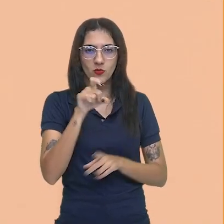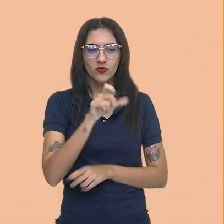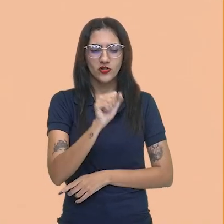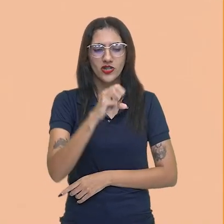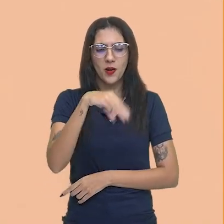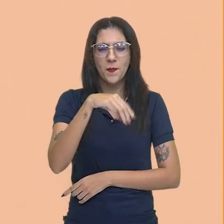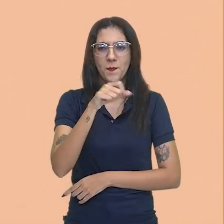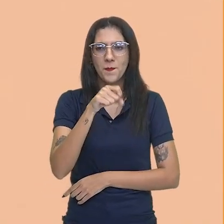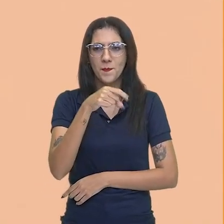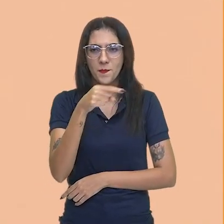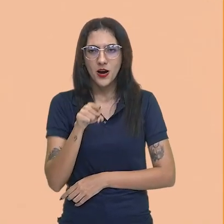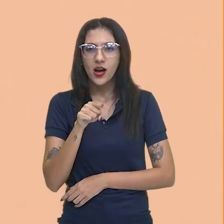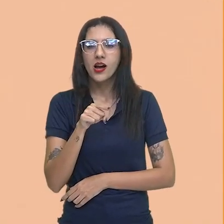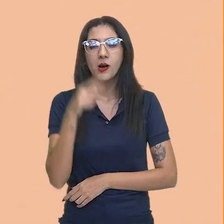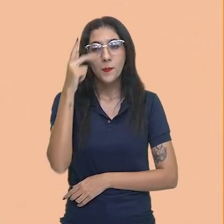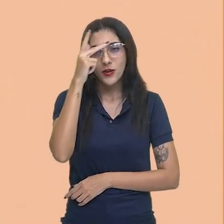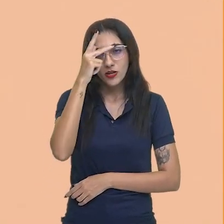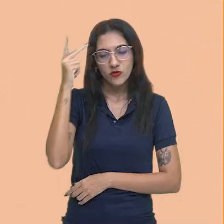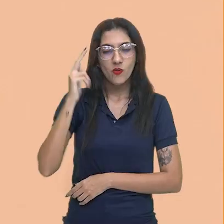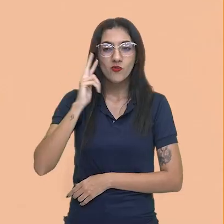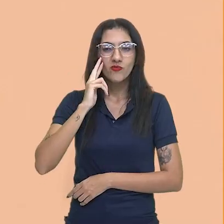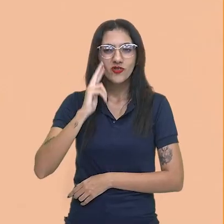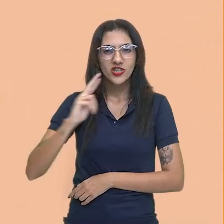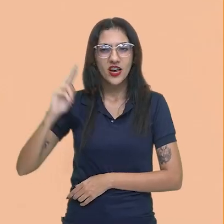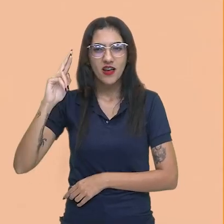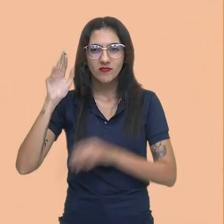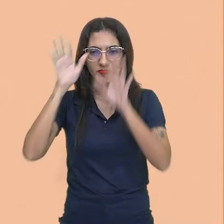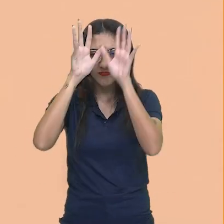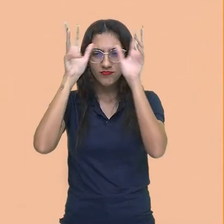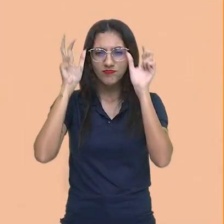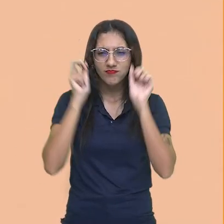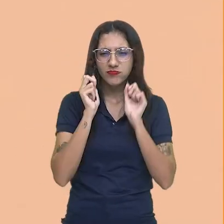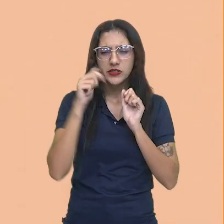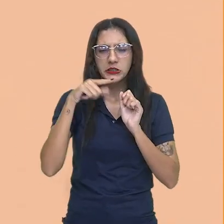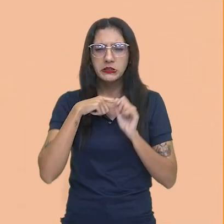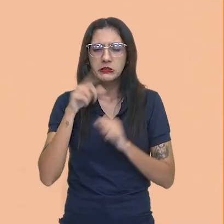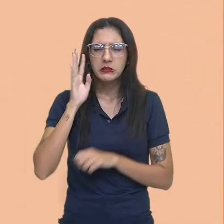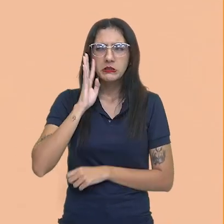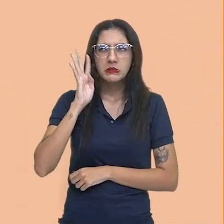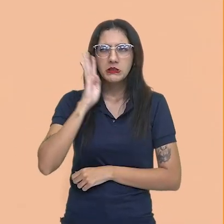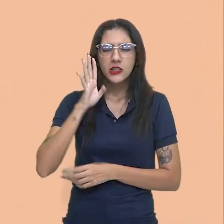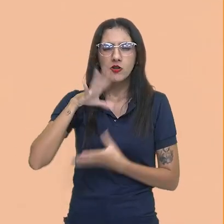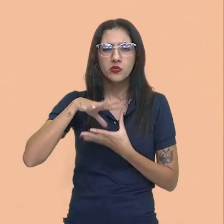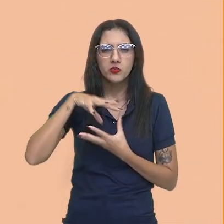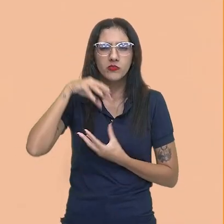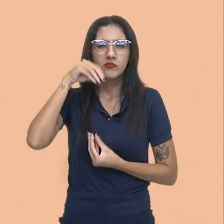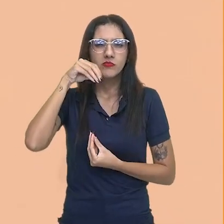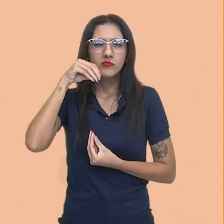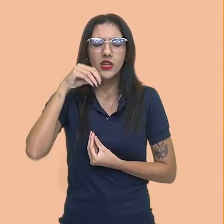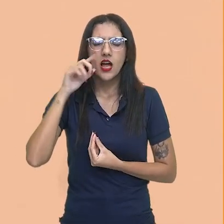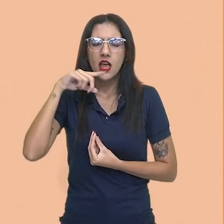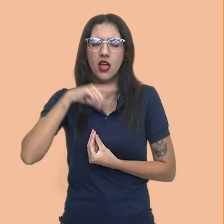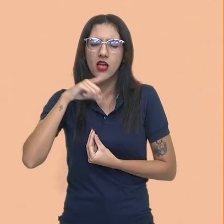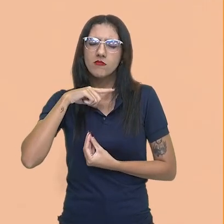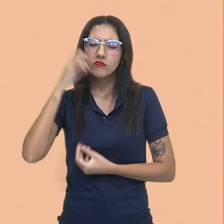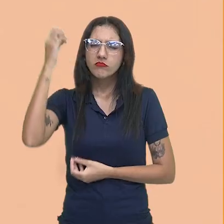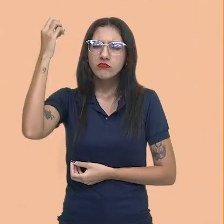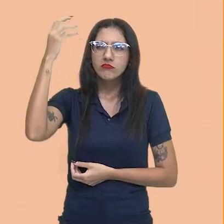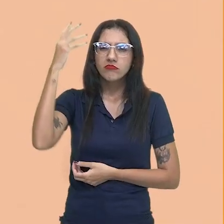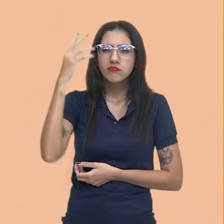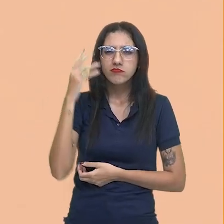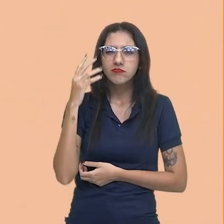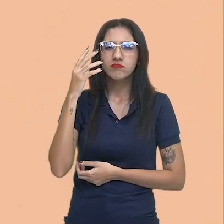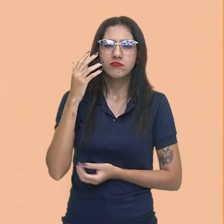o pajé, que realiza uma viagem para o mundo espiritual e traz aí a resposta ou a